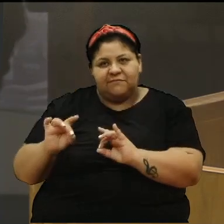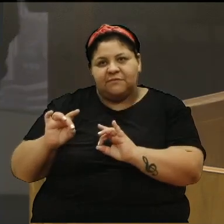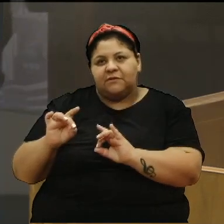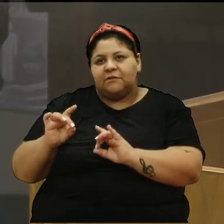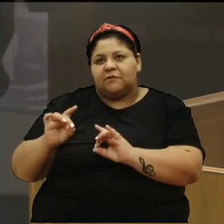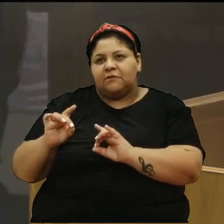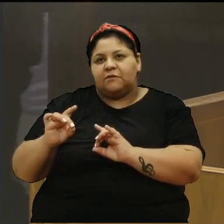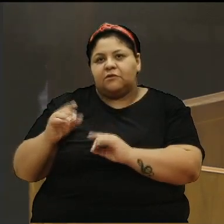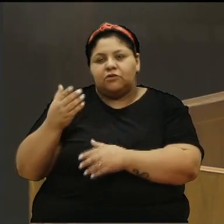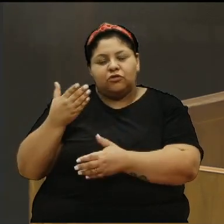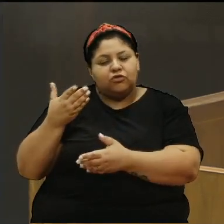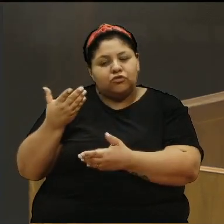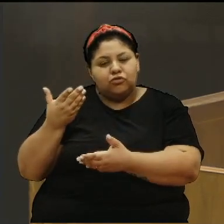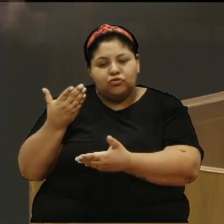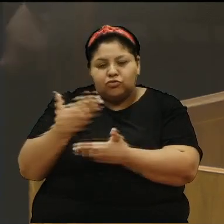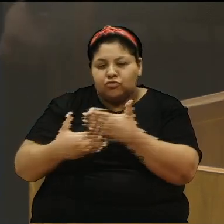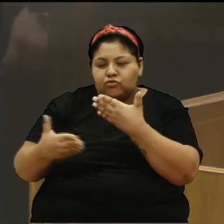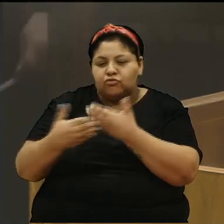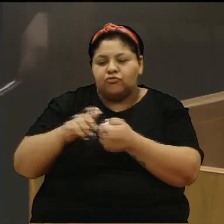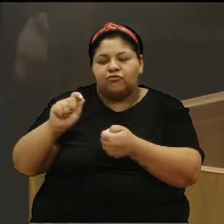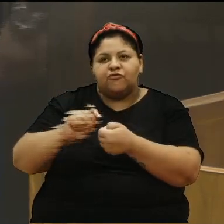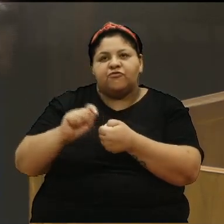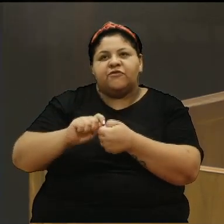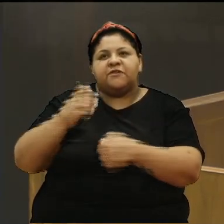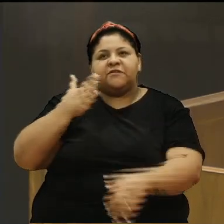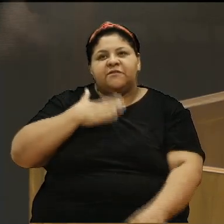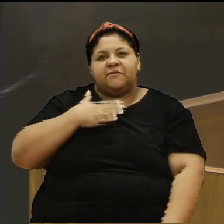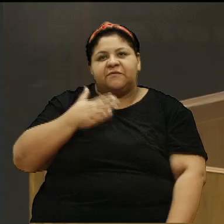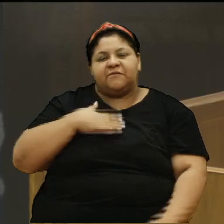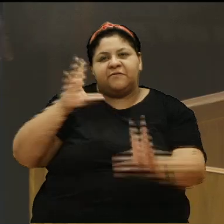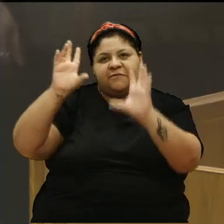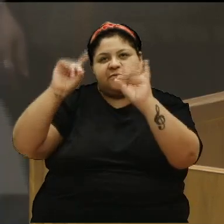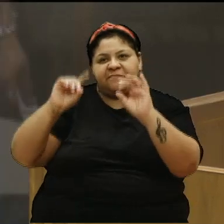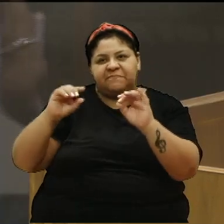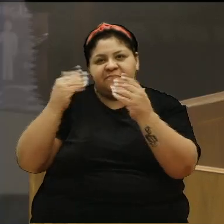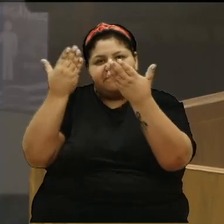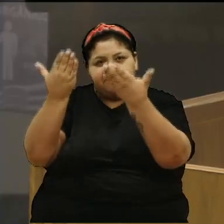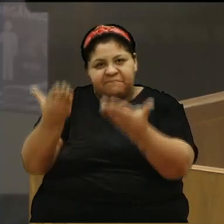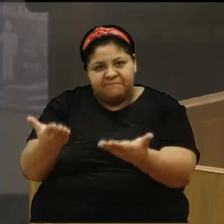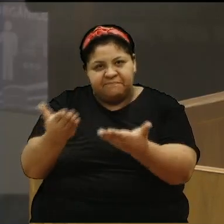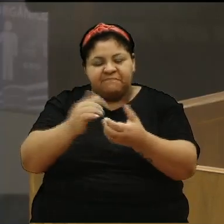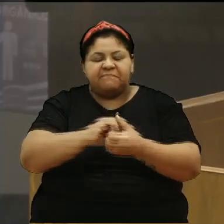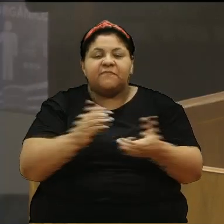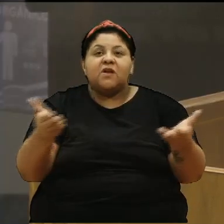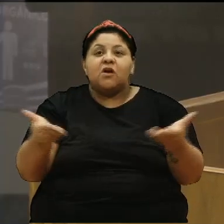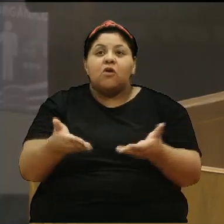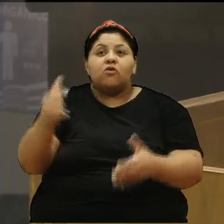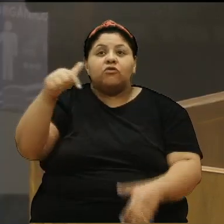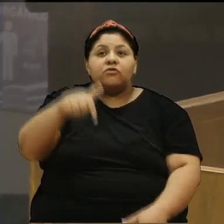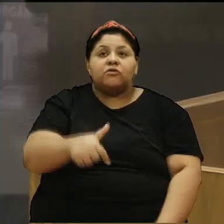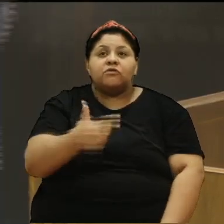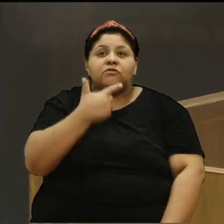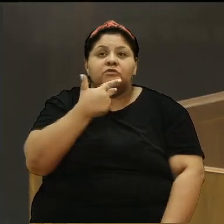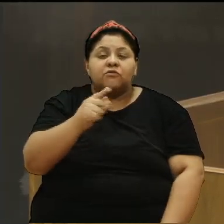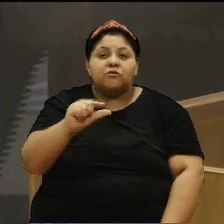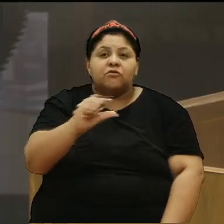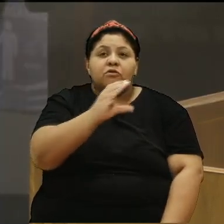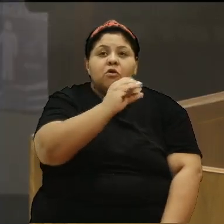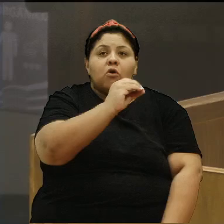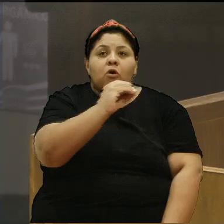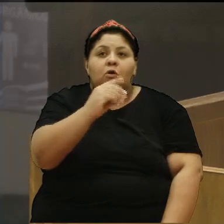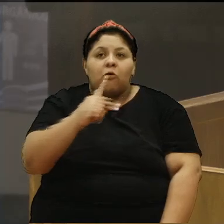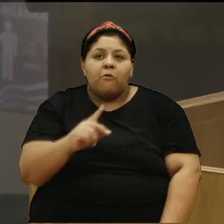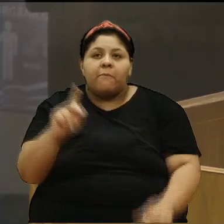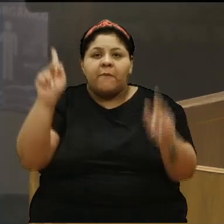tudo que já fez por mim na vida, então, especial para ela. Hoje eu estou aqui para falar um pouco da Cooperativa Paz e